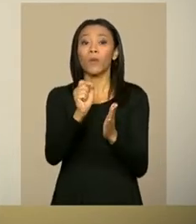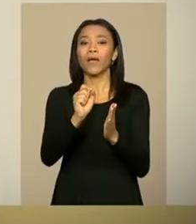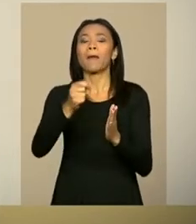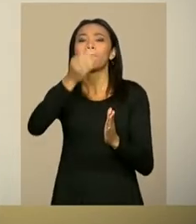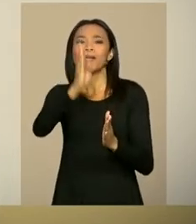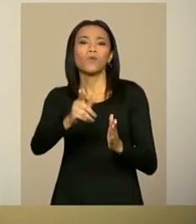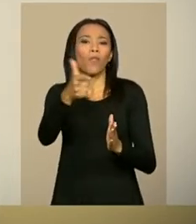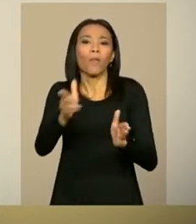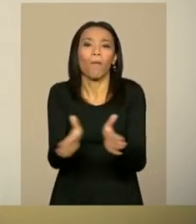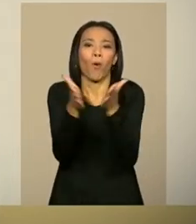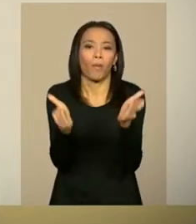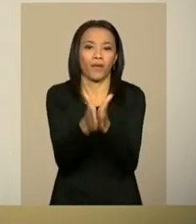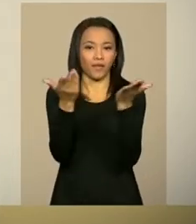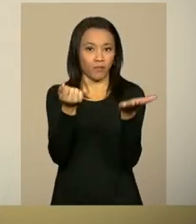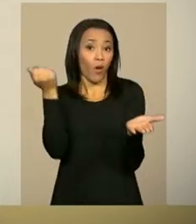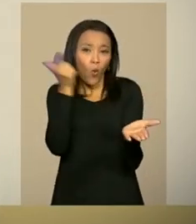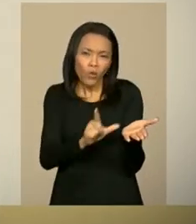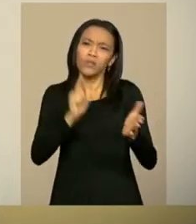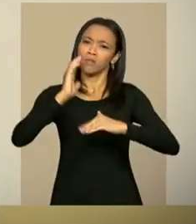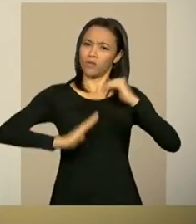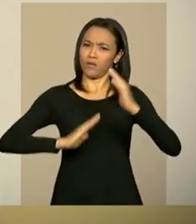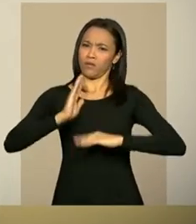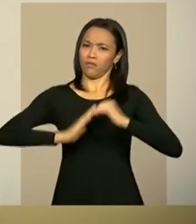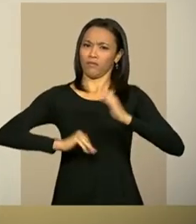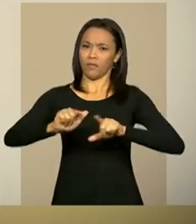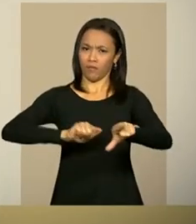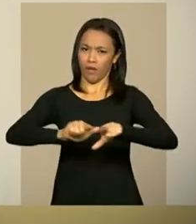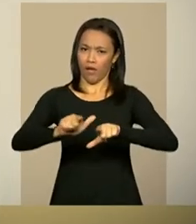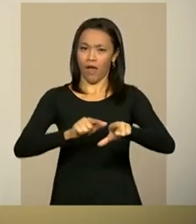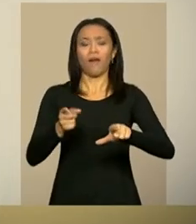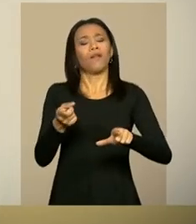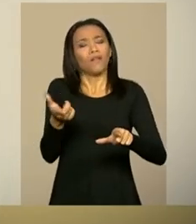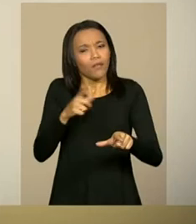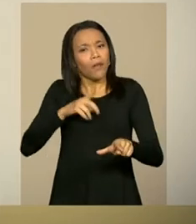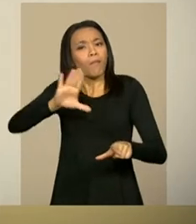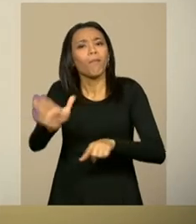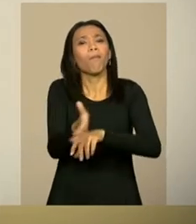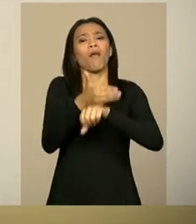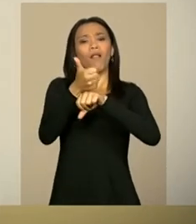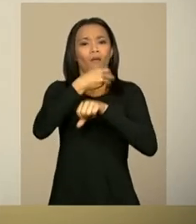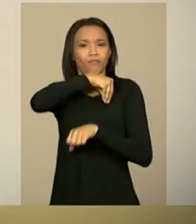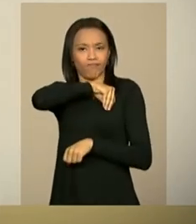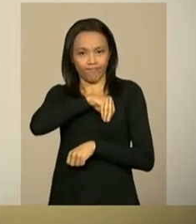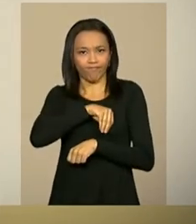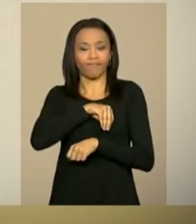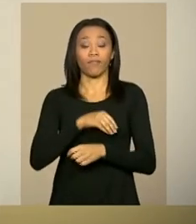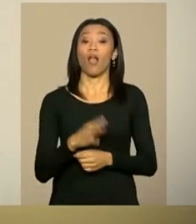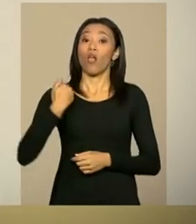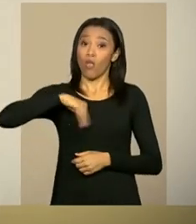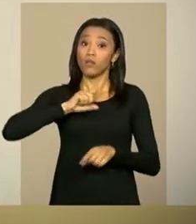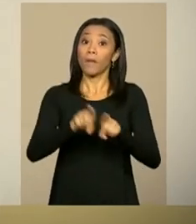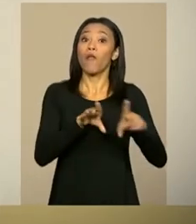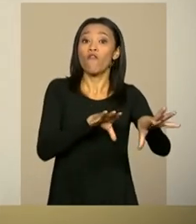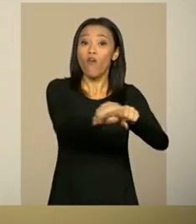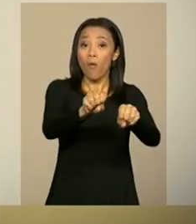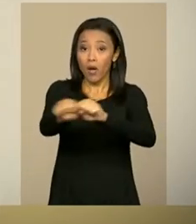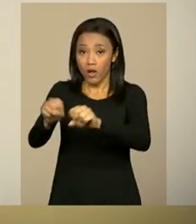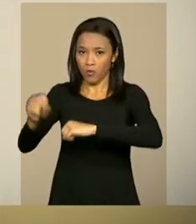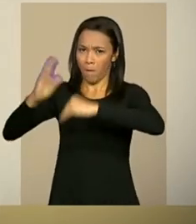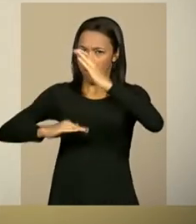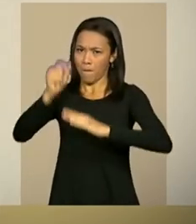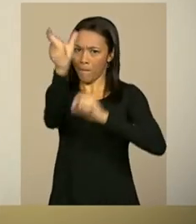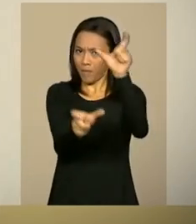conseguirem Luciano uma profissão e assim terem um trabalho melhor remunerado estamos Formando profissionais